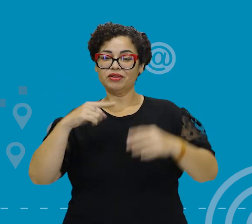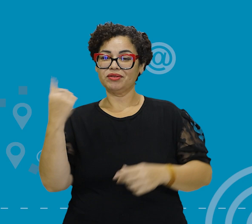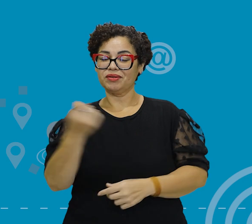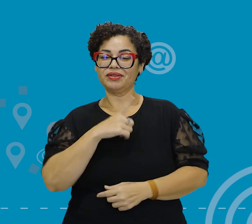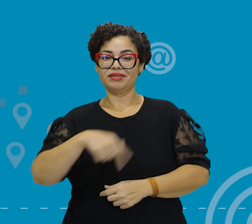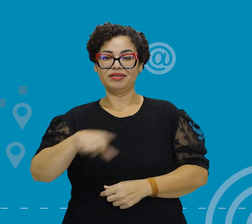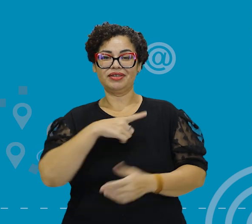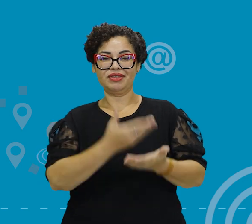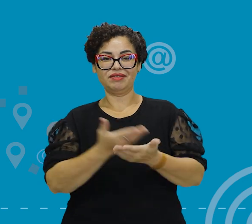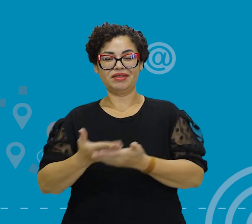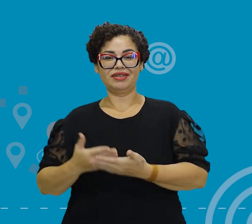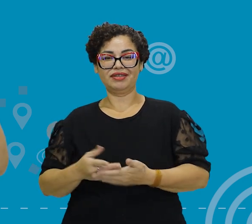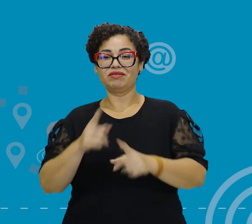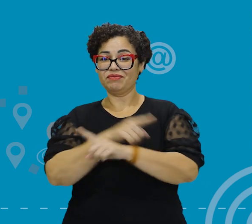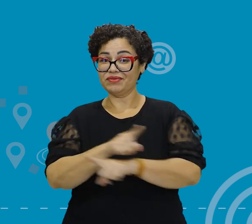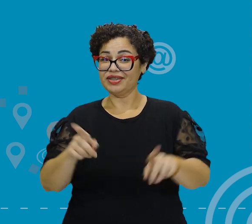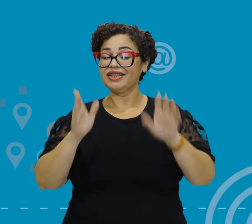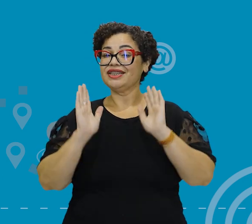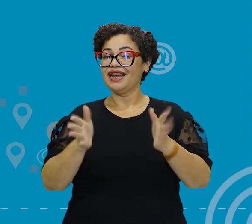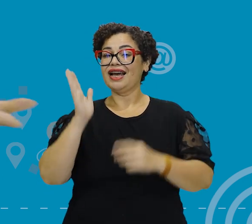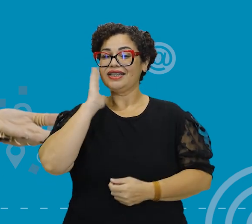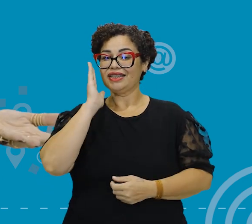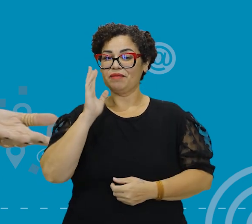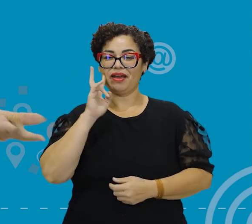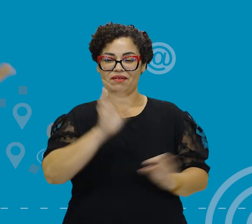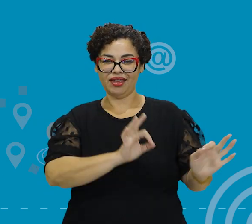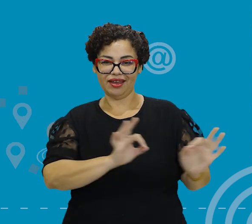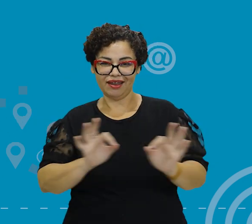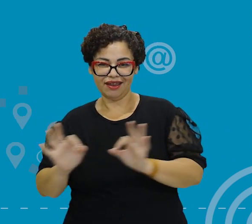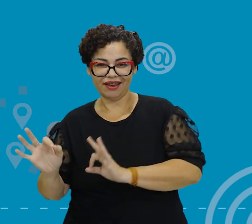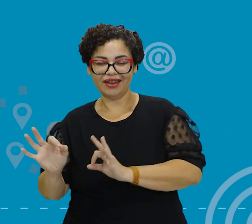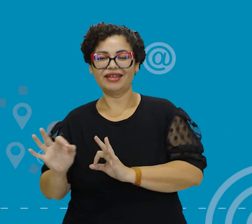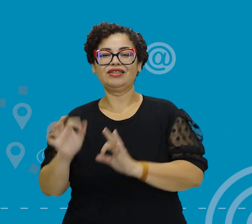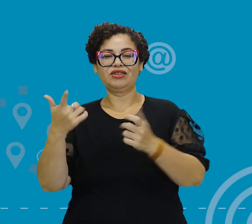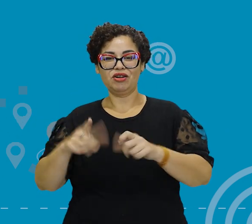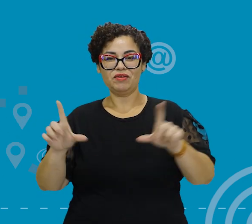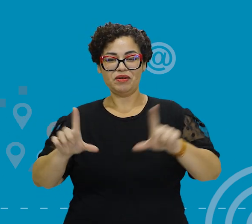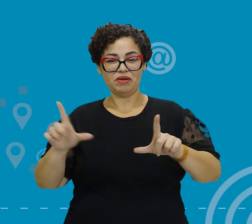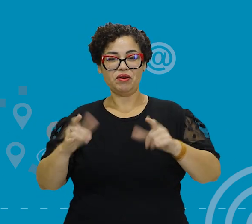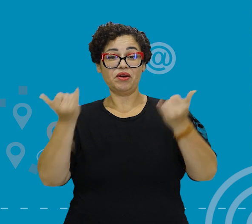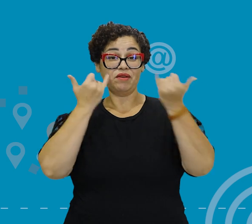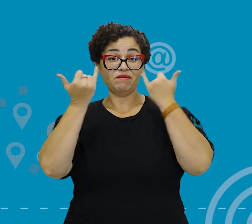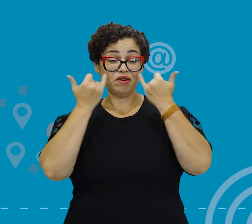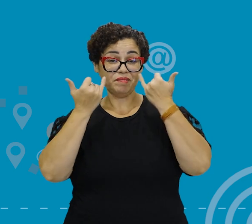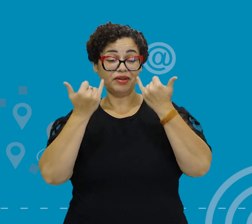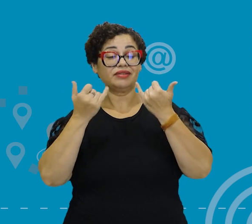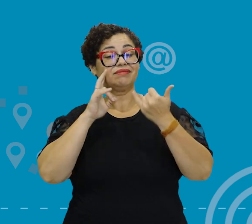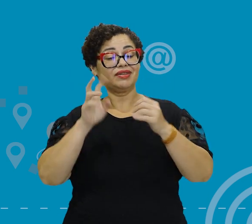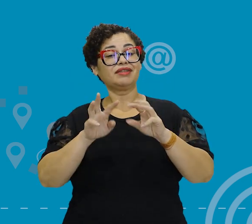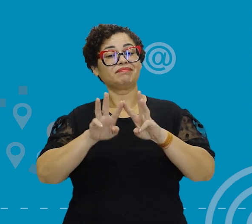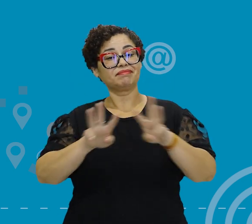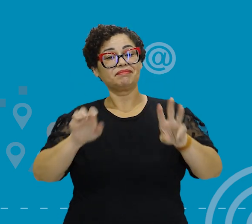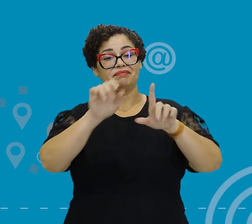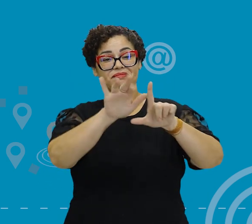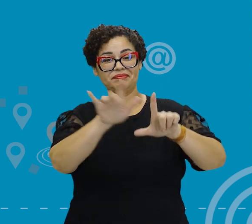nossos estudantes. E vocês já sabem, para rever esse e outros programas do Informando, acesse a